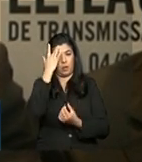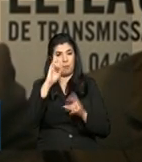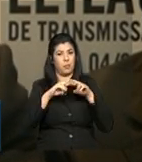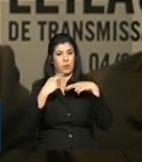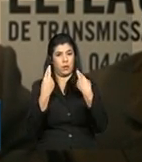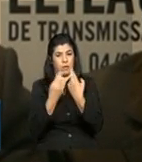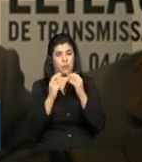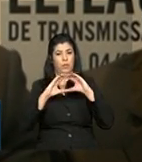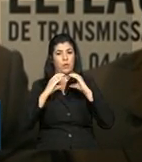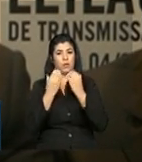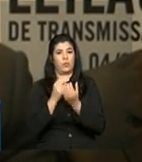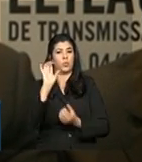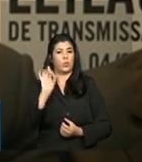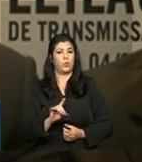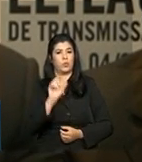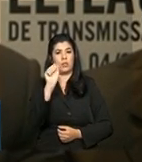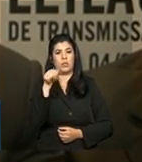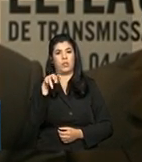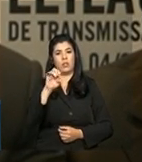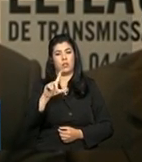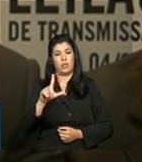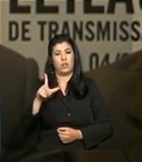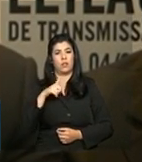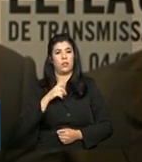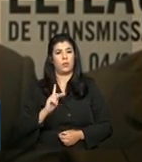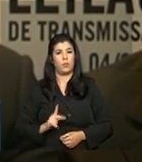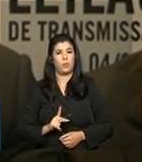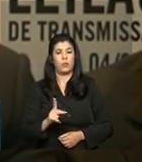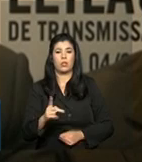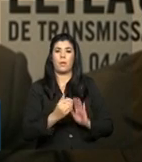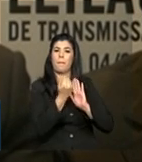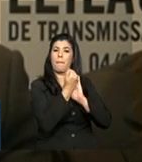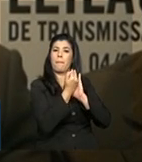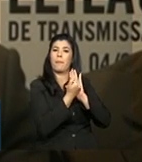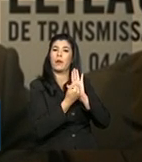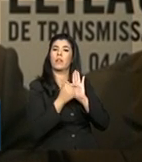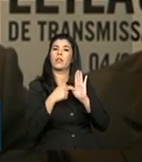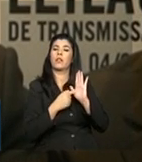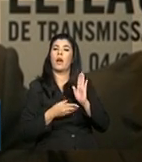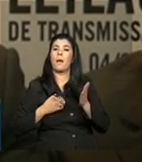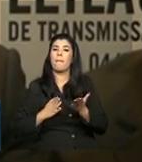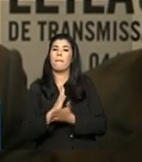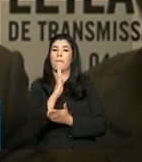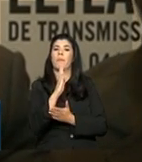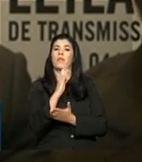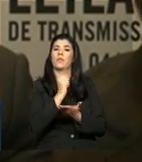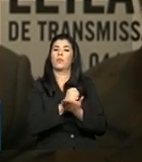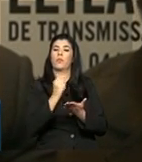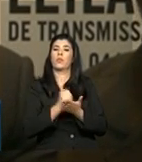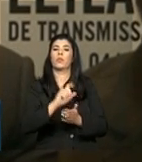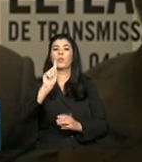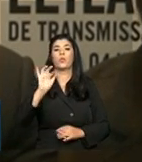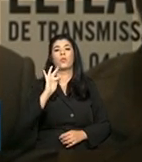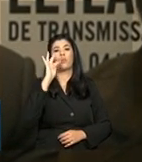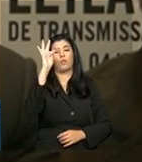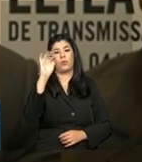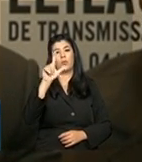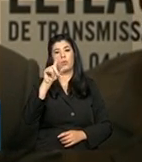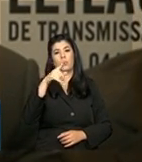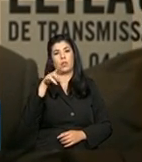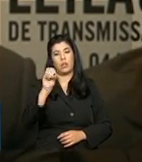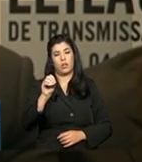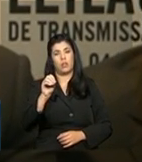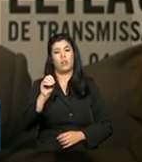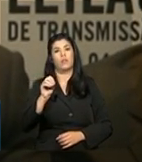da diretoria da ANEEL será, consta no item da pauta, a aprovação do edital do próximo leilão. O próximo leilão que vai estar